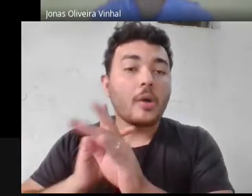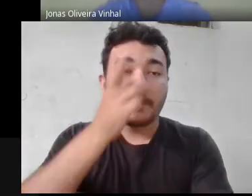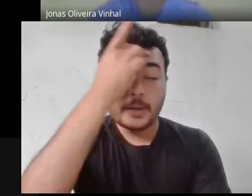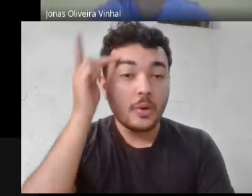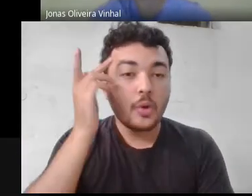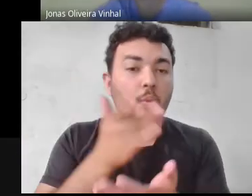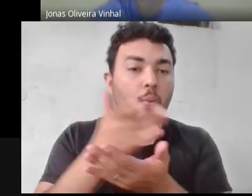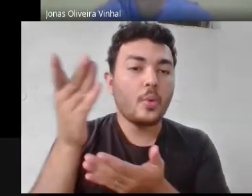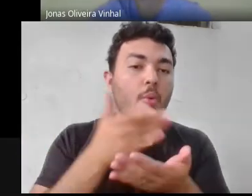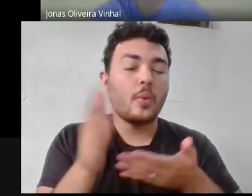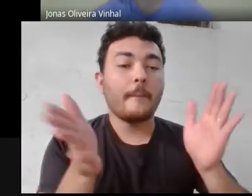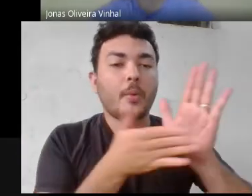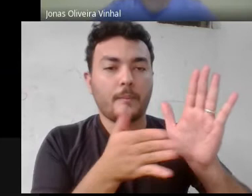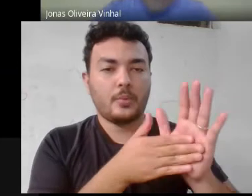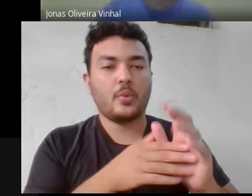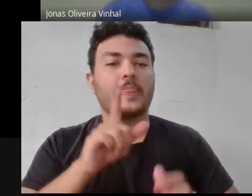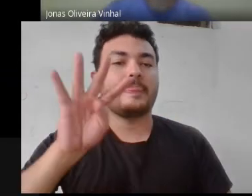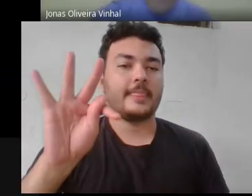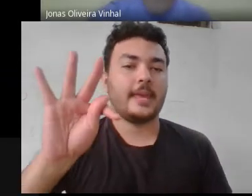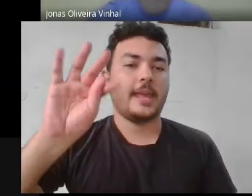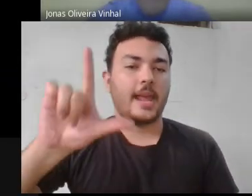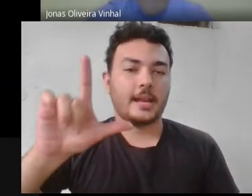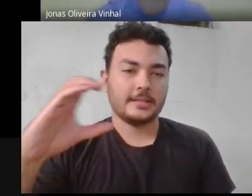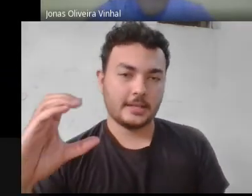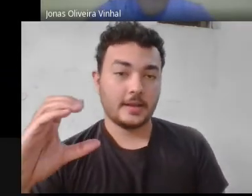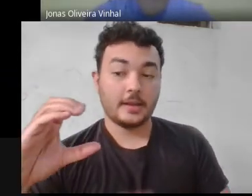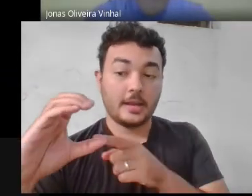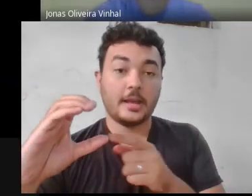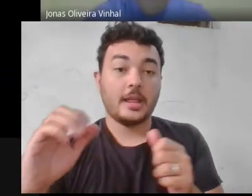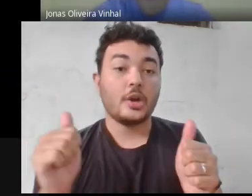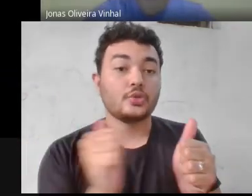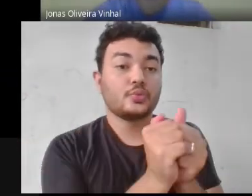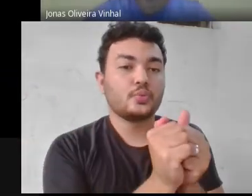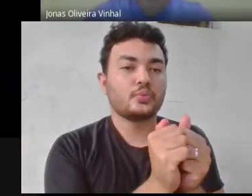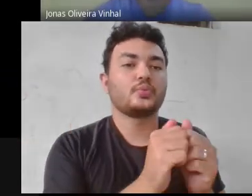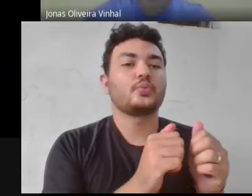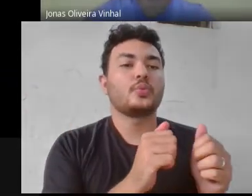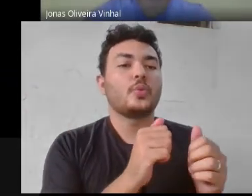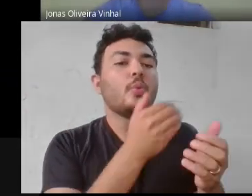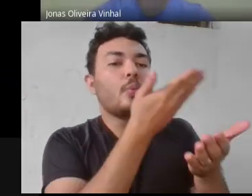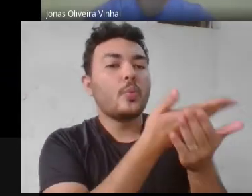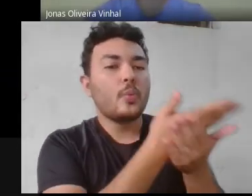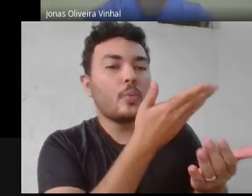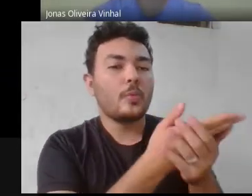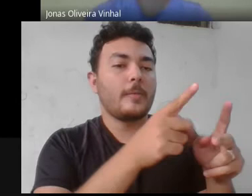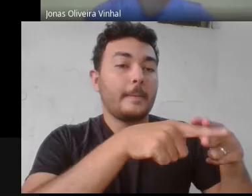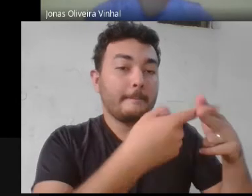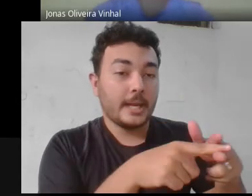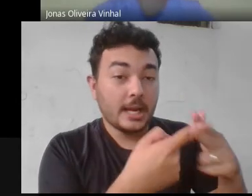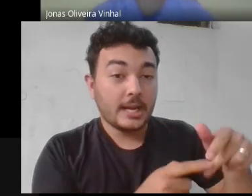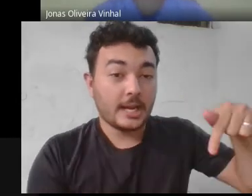essa teoria da ligação de valência associadas à formação, aos dados, né, aos estudos da mecânica